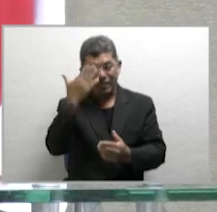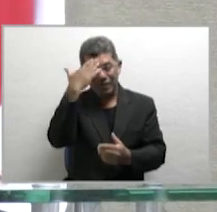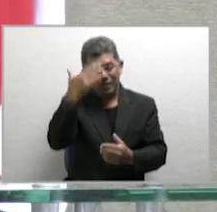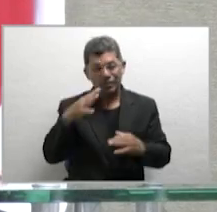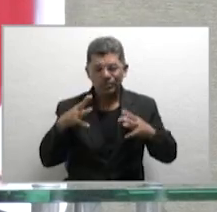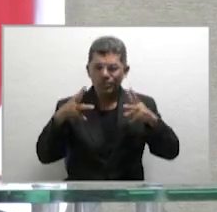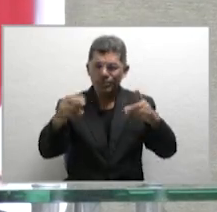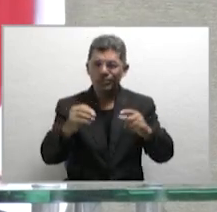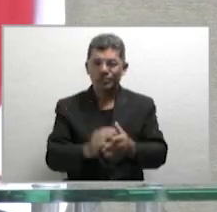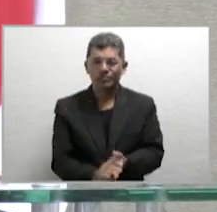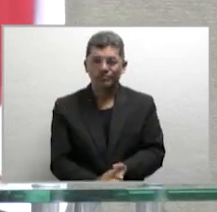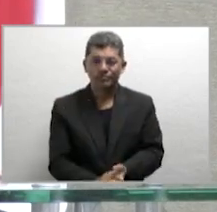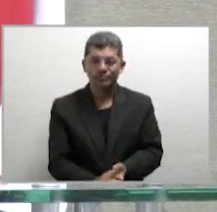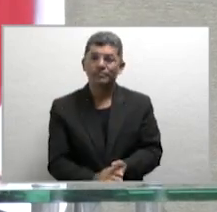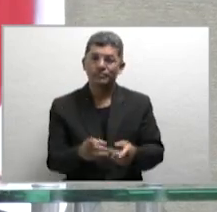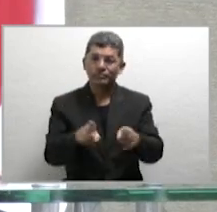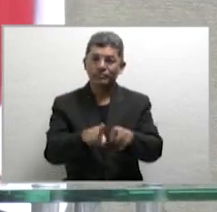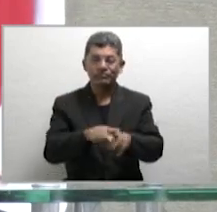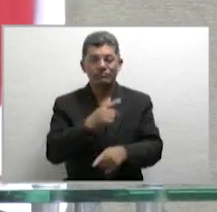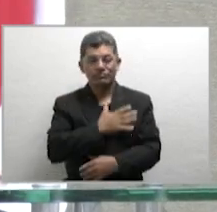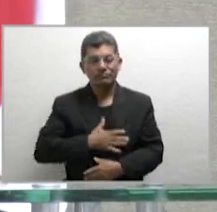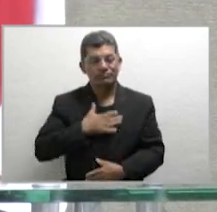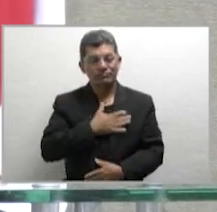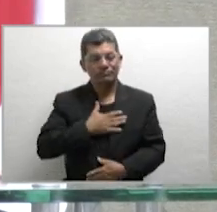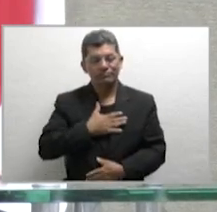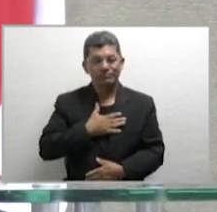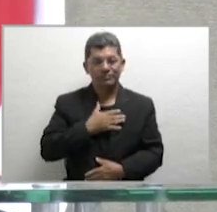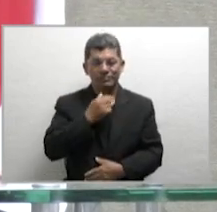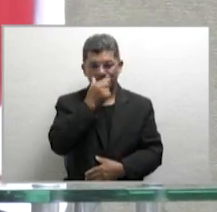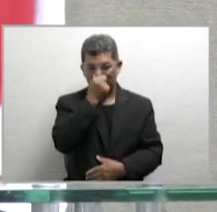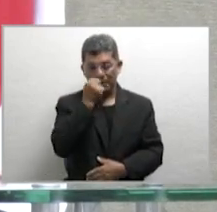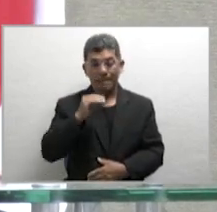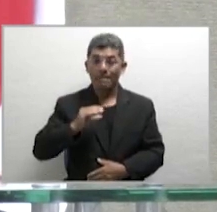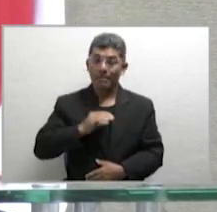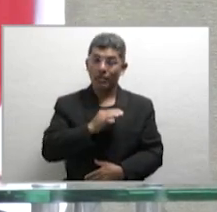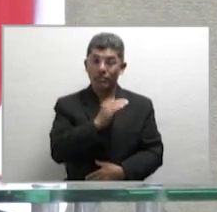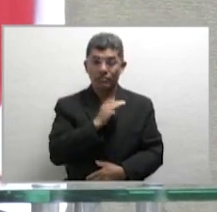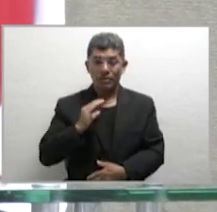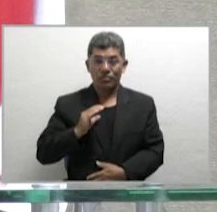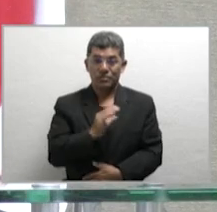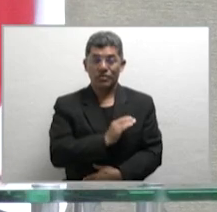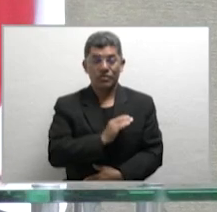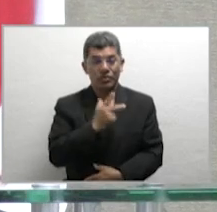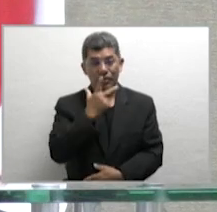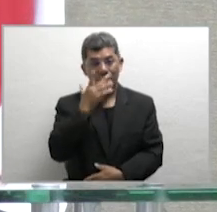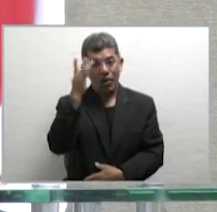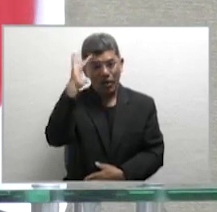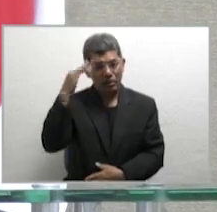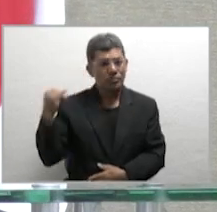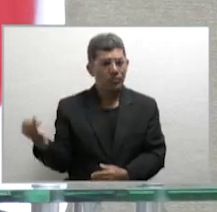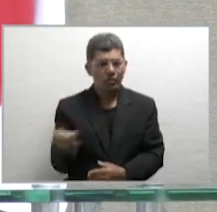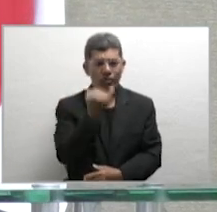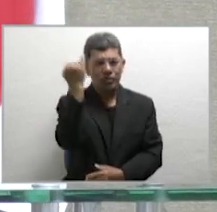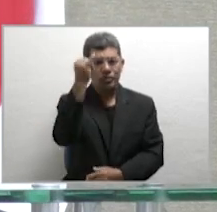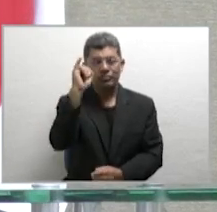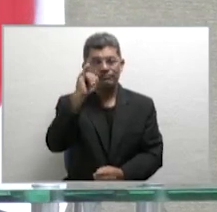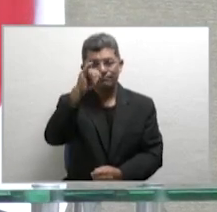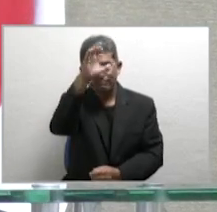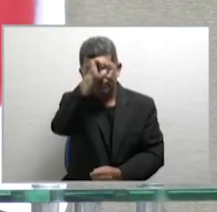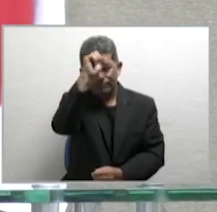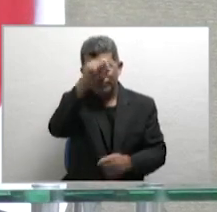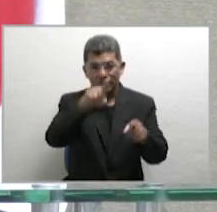me concederem a honra de presidir uma comissão que eu considero muito relevante, que é a de